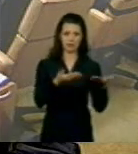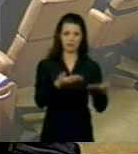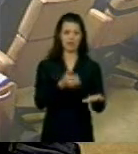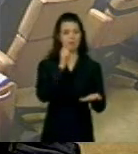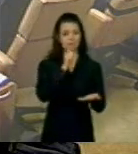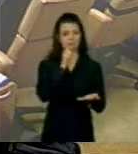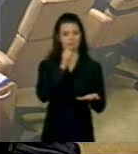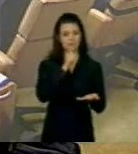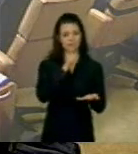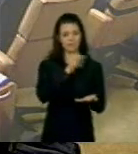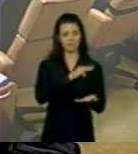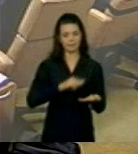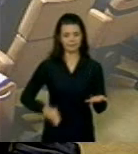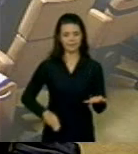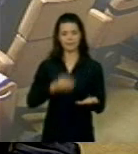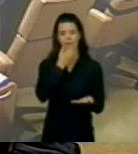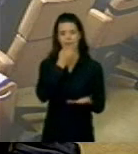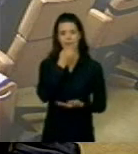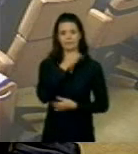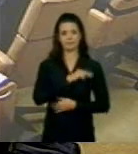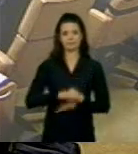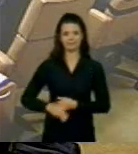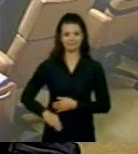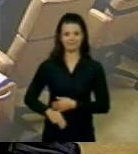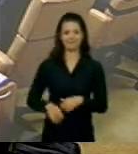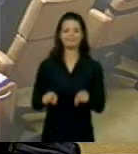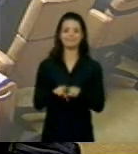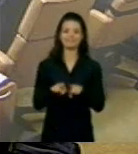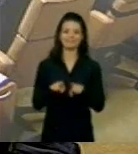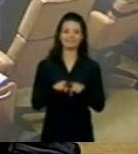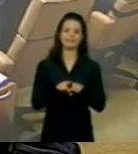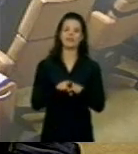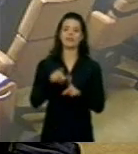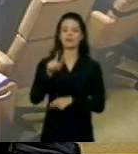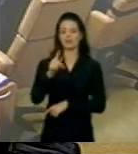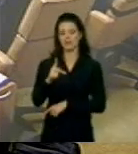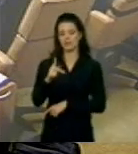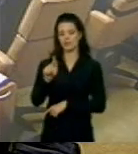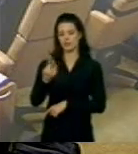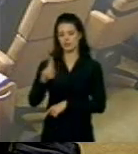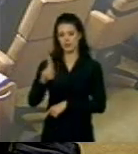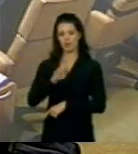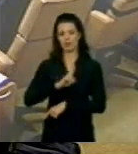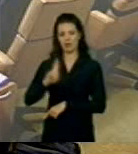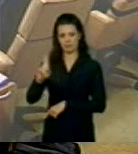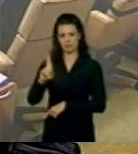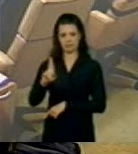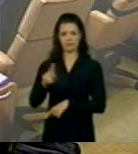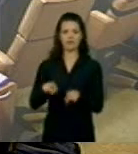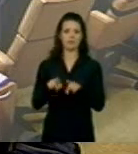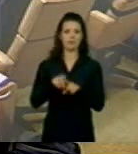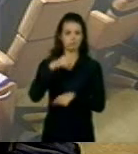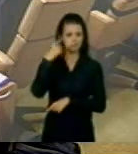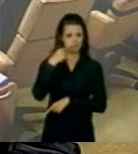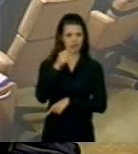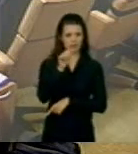ministra, senhores ministros, excelentíssima senhora procuradora-geral da República, excelentíssima senhora